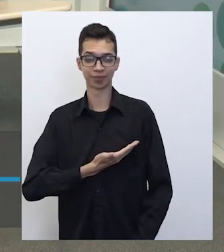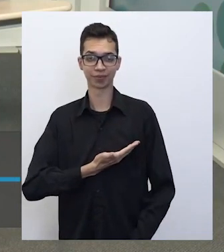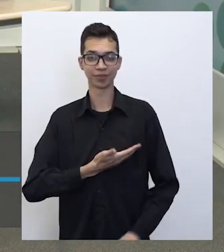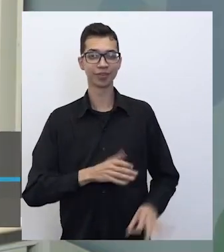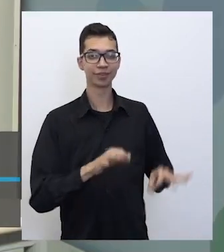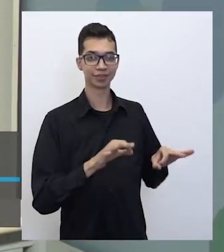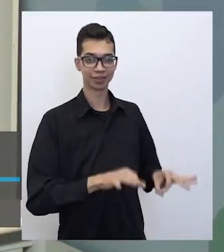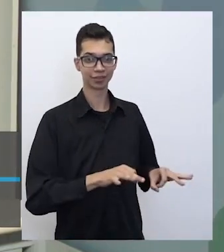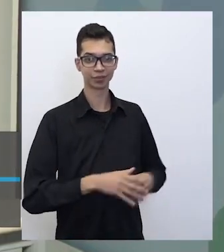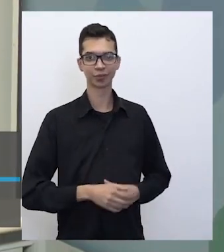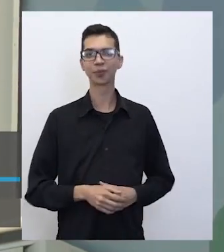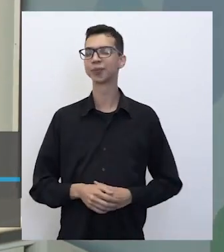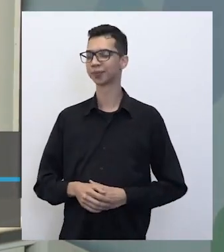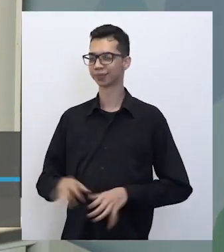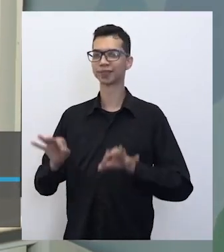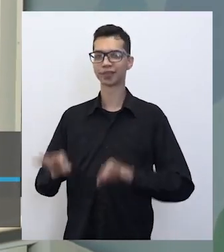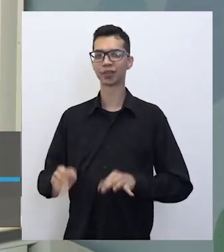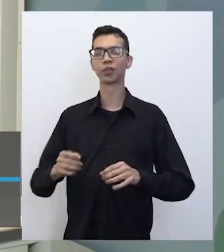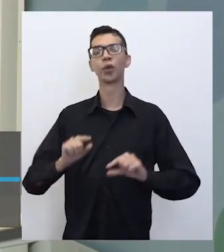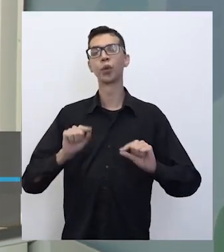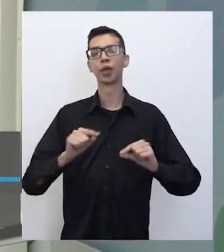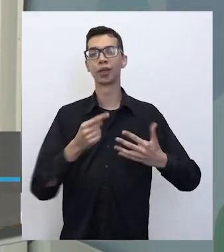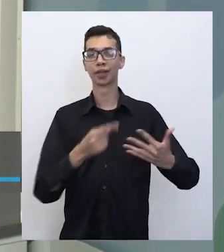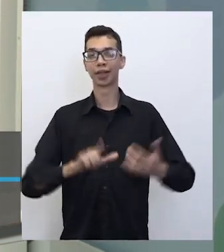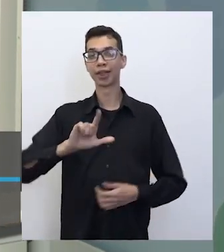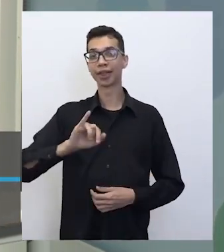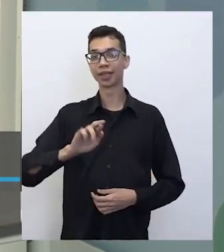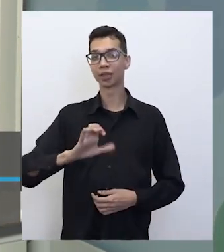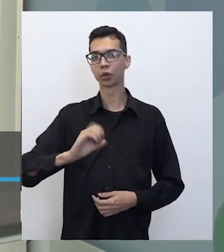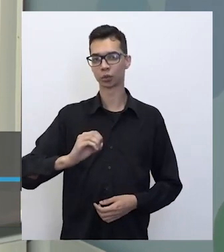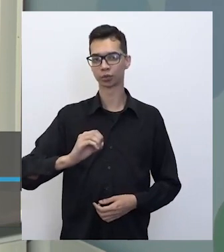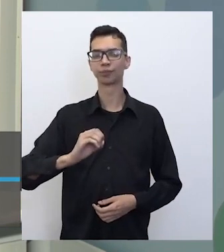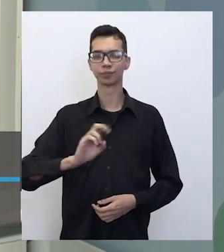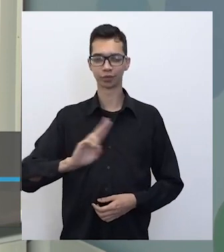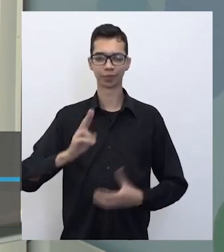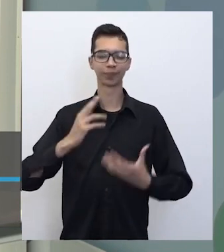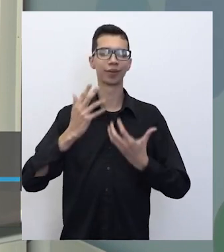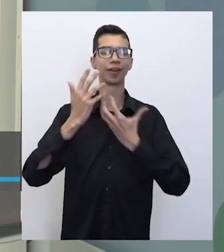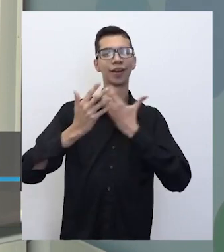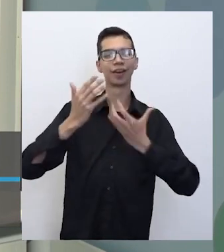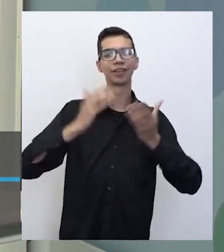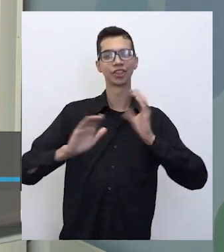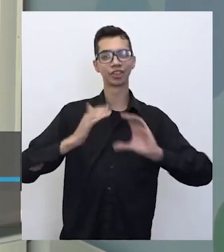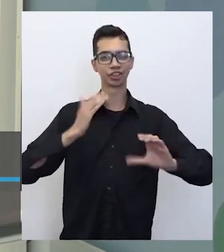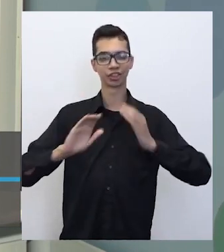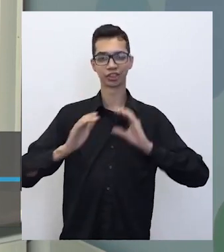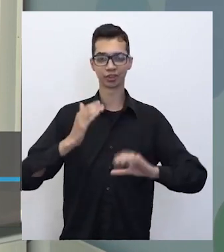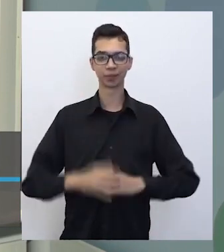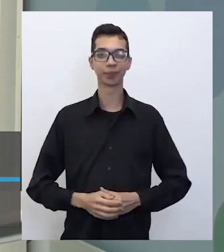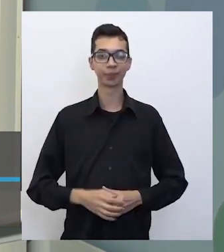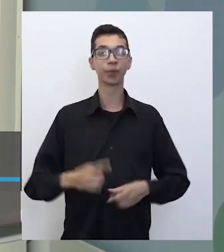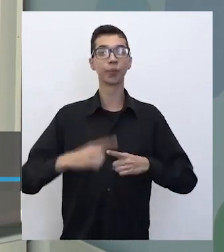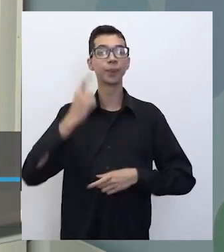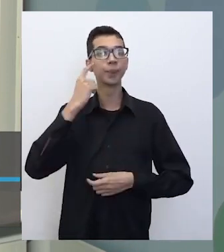os dois tipos de cantiga lírico-amorosas que tratamos na última aula. Eram as cantigas que foram construídas, elaboradas, pensadas,